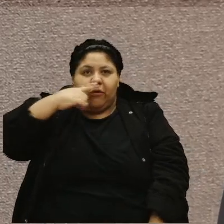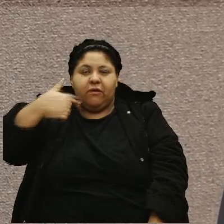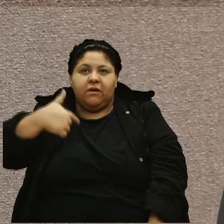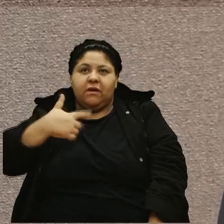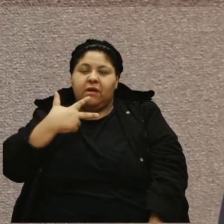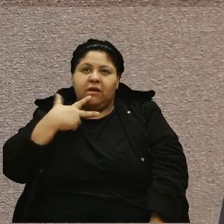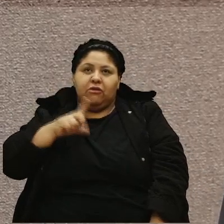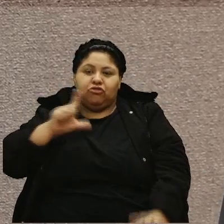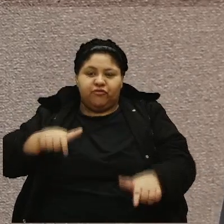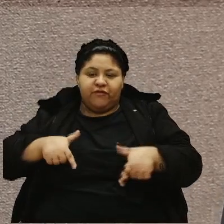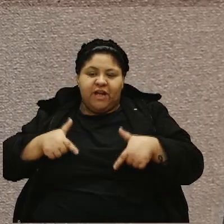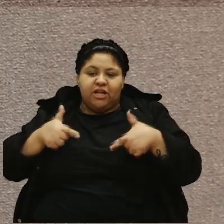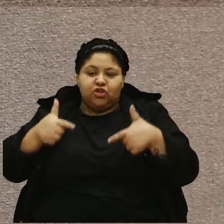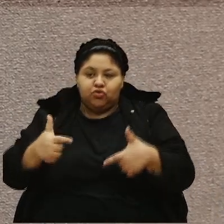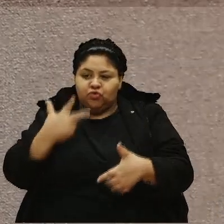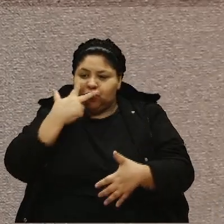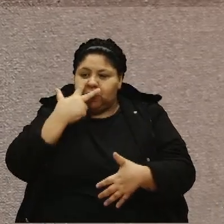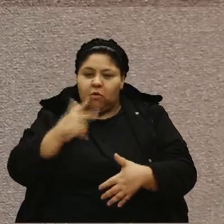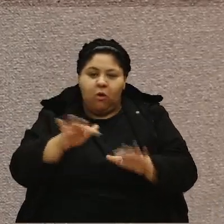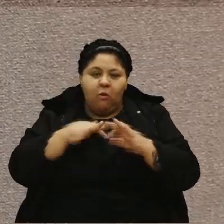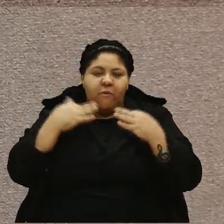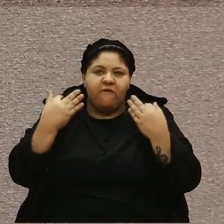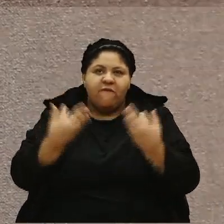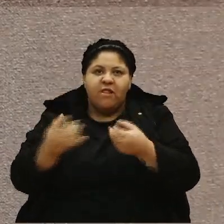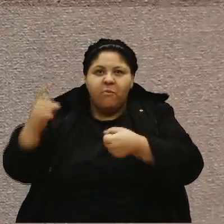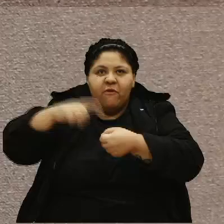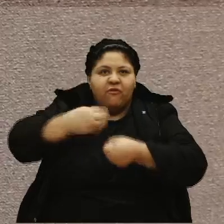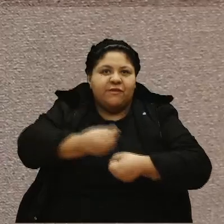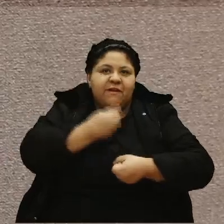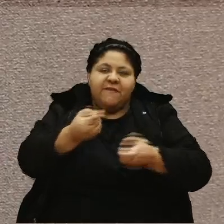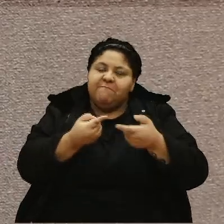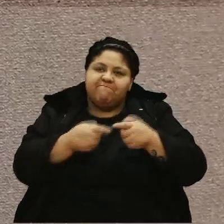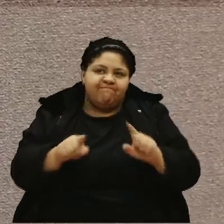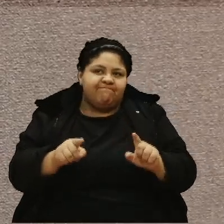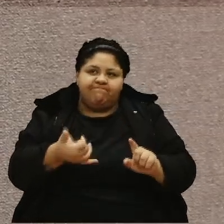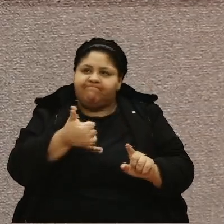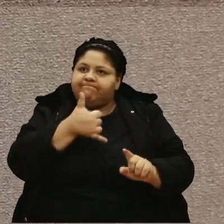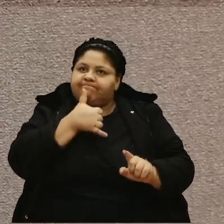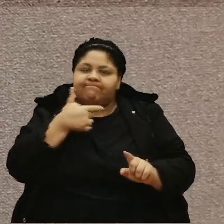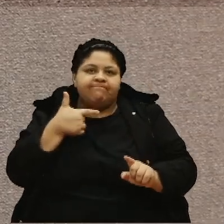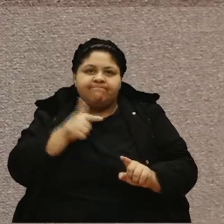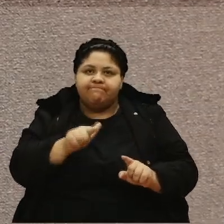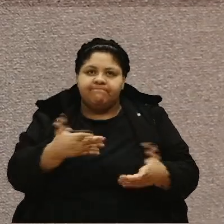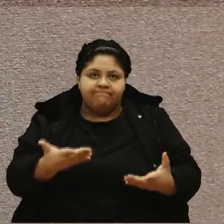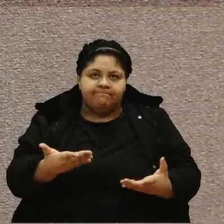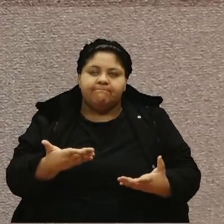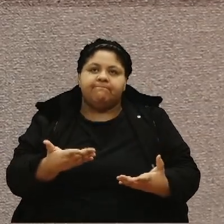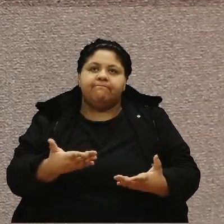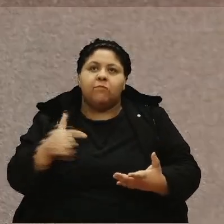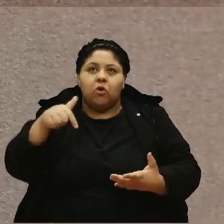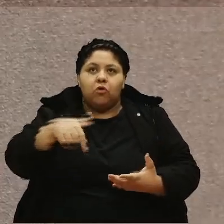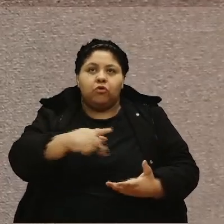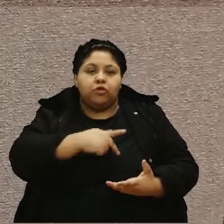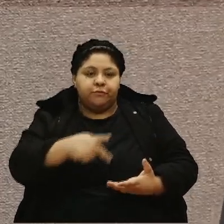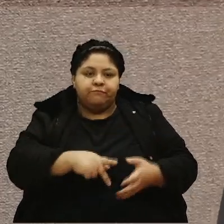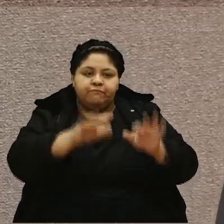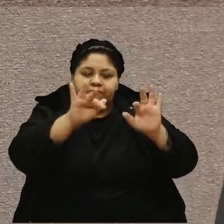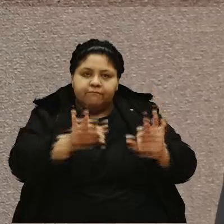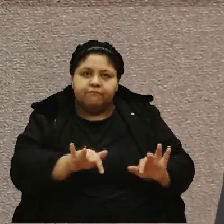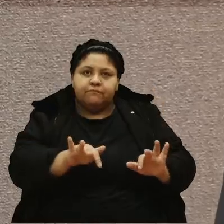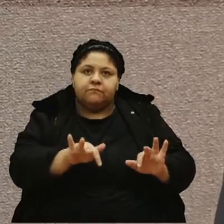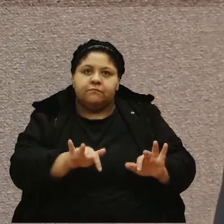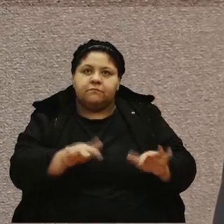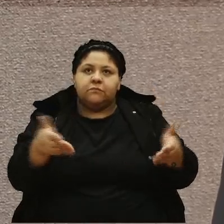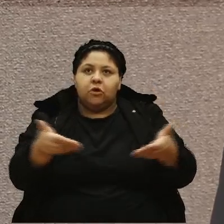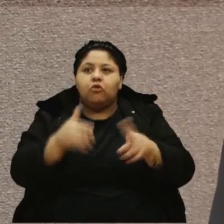se fosse da minha família para tentar reanimá-lo. No entanto, nós, infelizmente, não conseguimos. E aqui, presidente, para concluir, eu